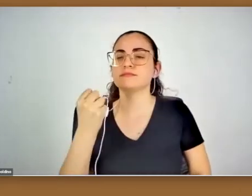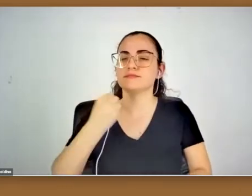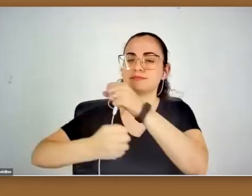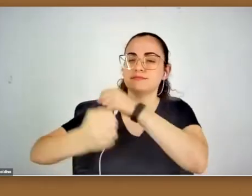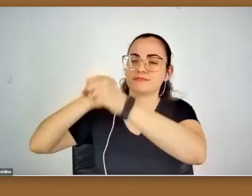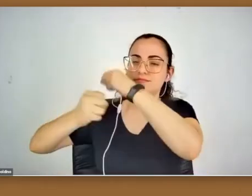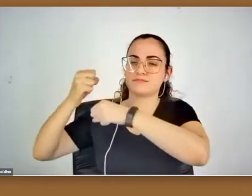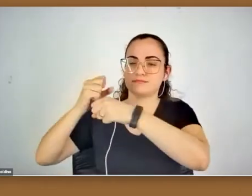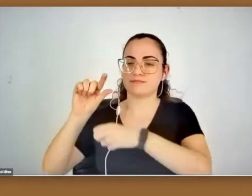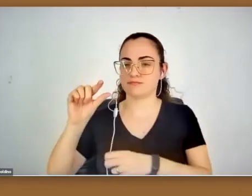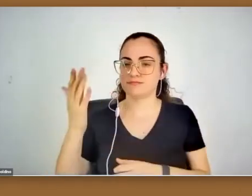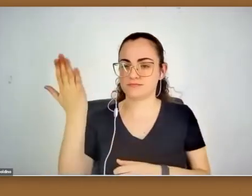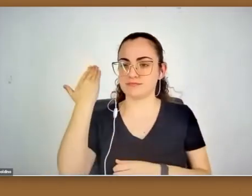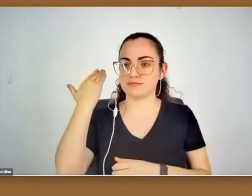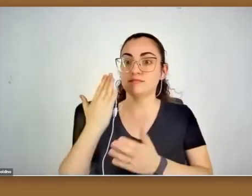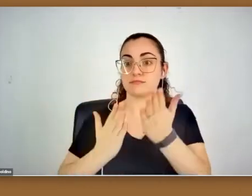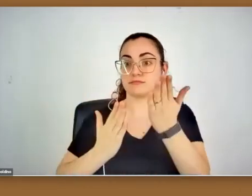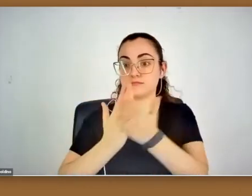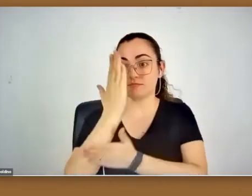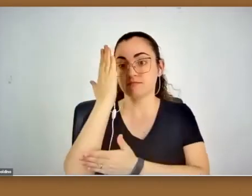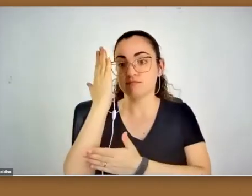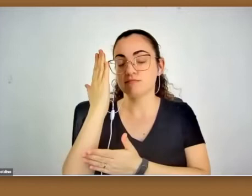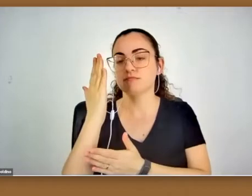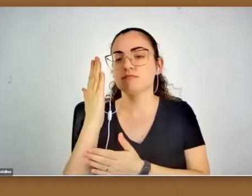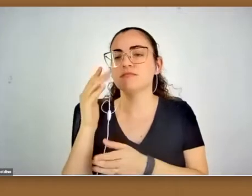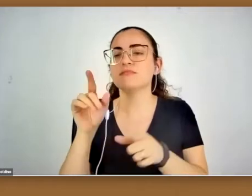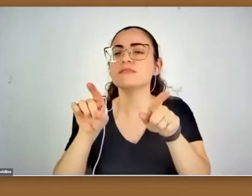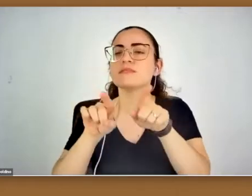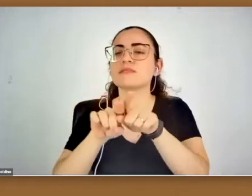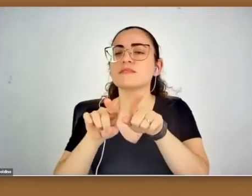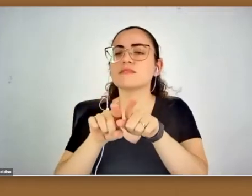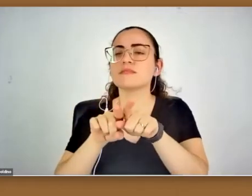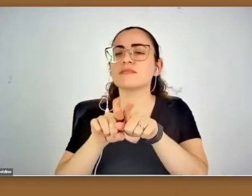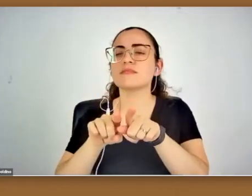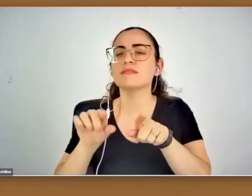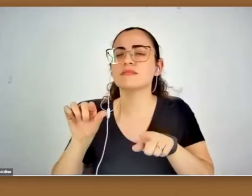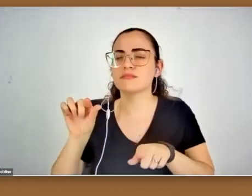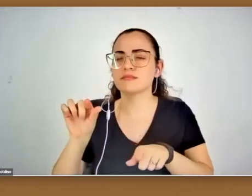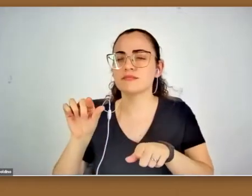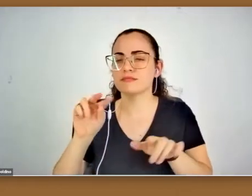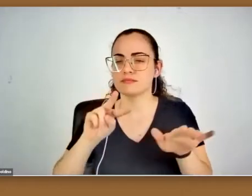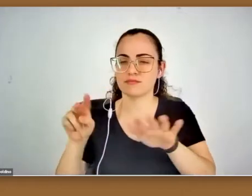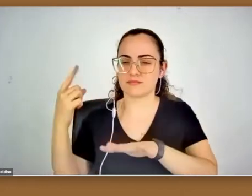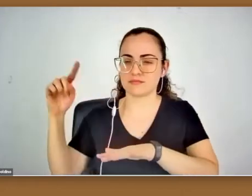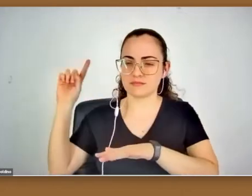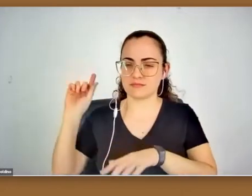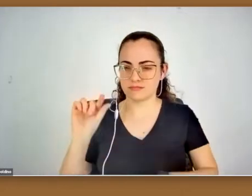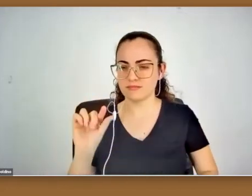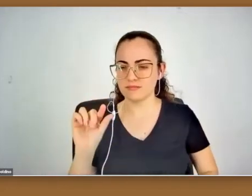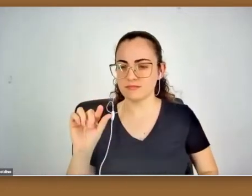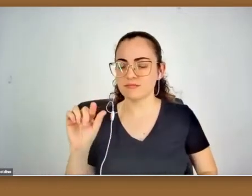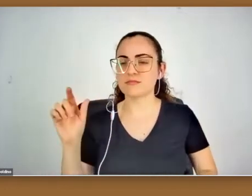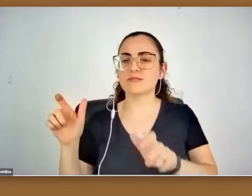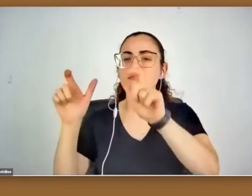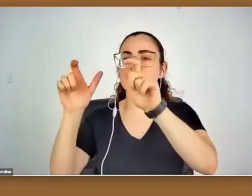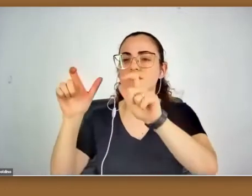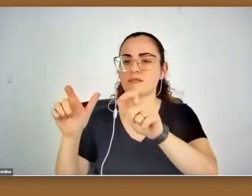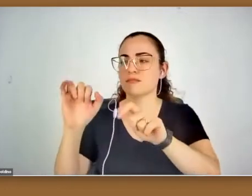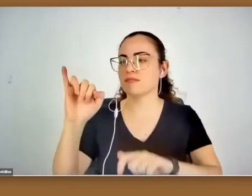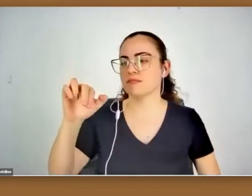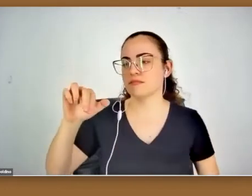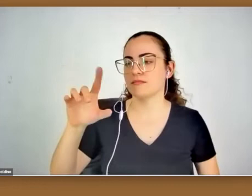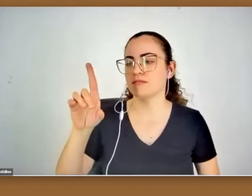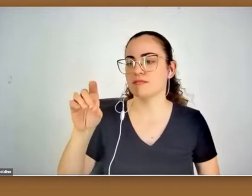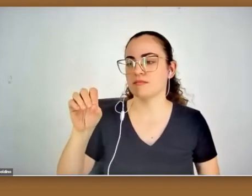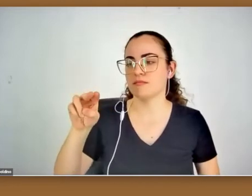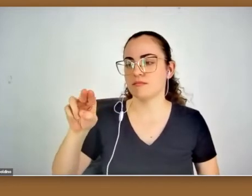há poucas semanas, né, ela vem sendo aplicada na Indonésia, mas ainda não há uma vacina